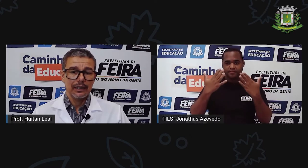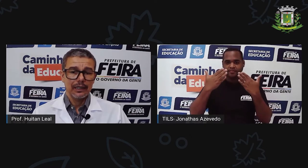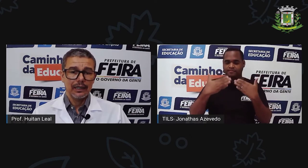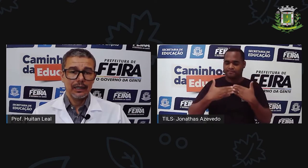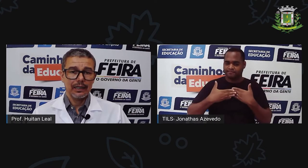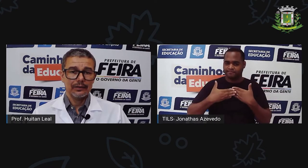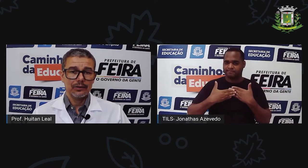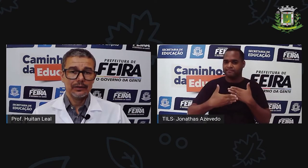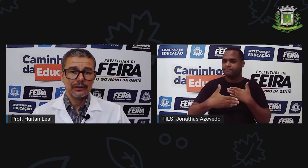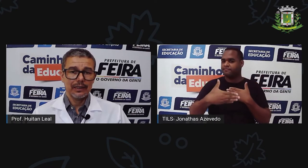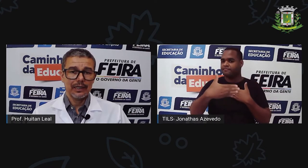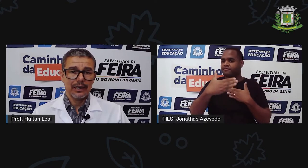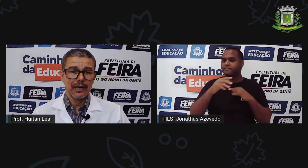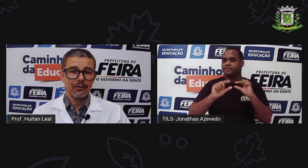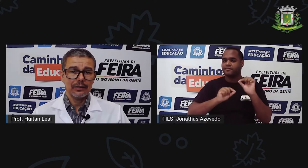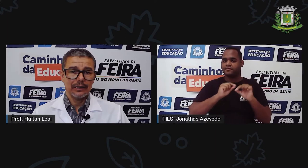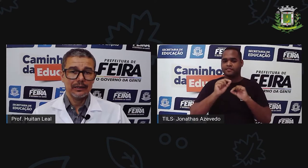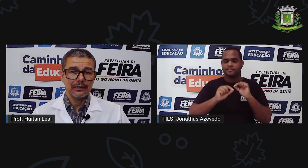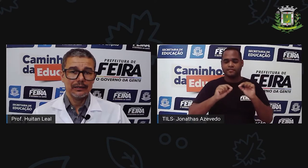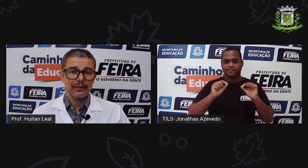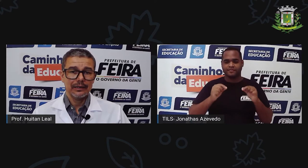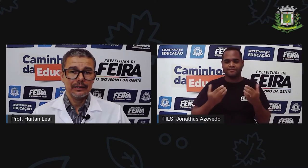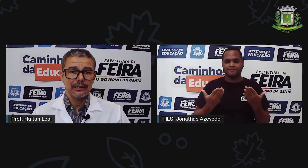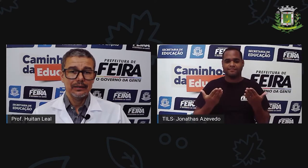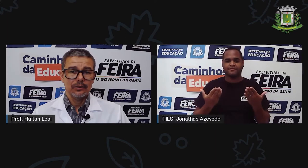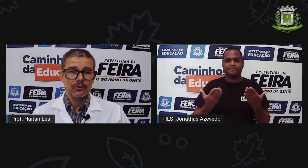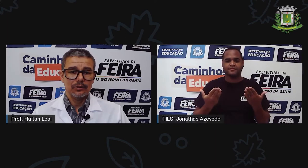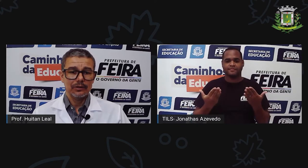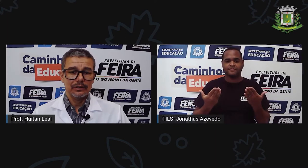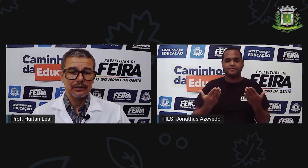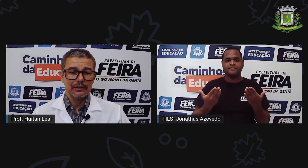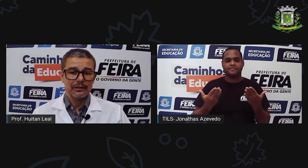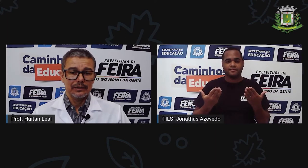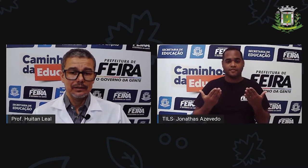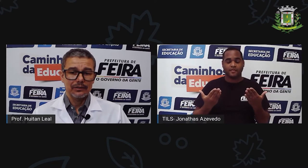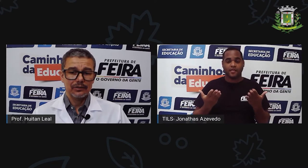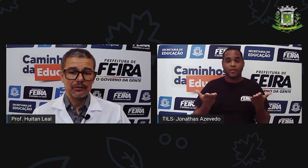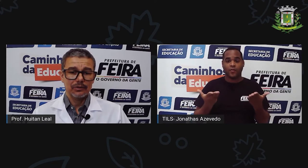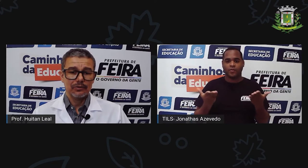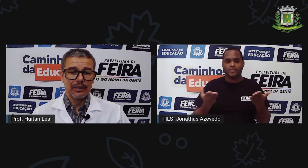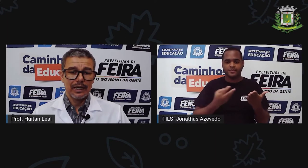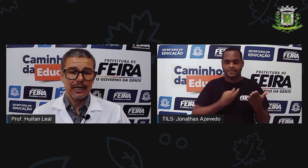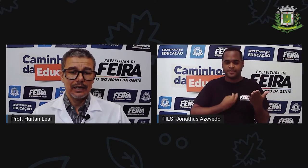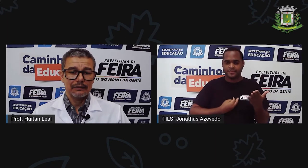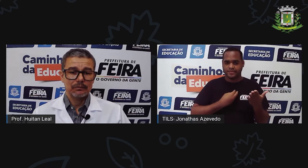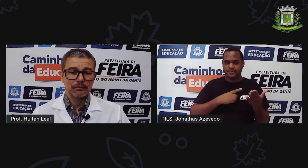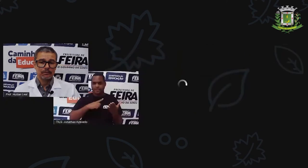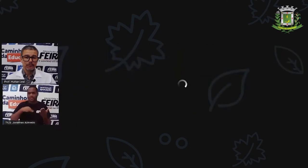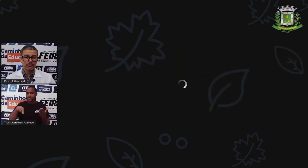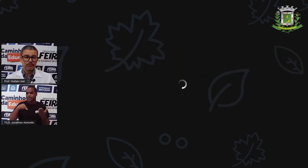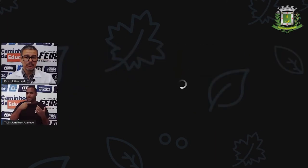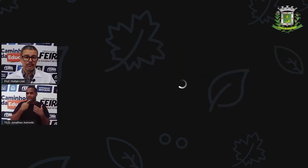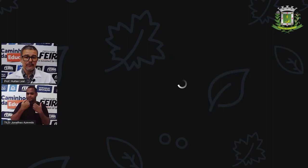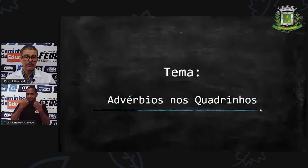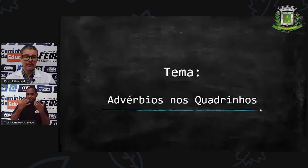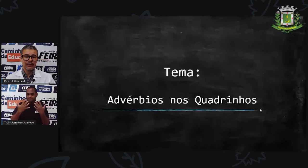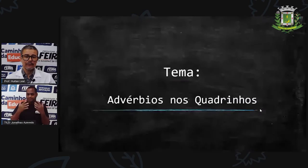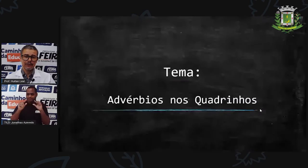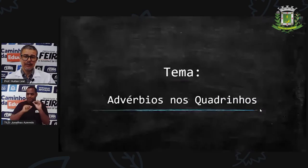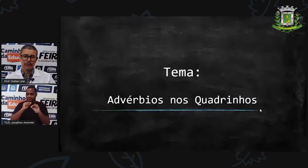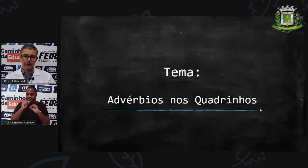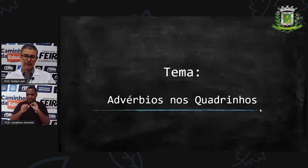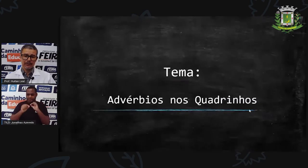continuidade à nossa aula, né? Hoje nós vamos falar